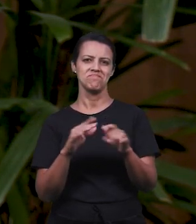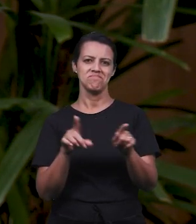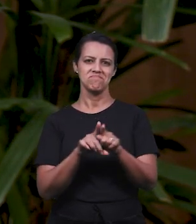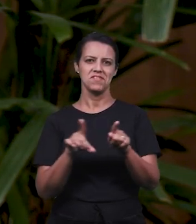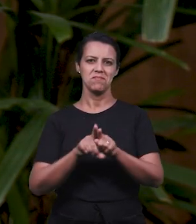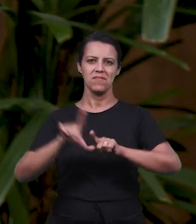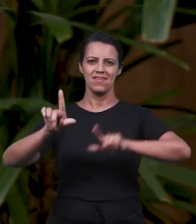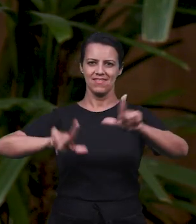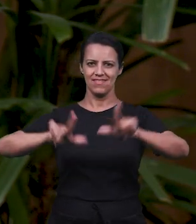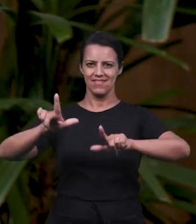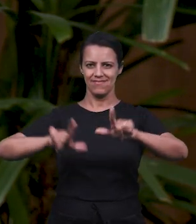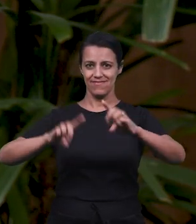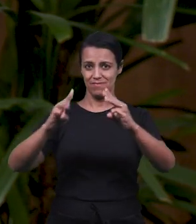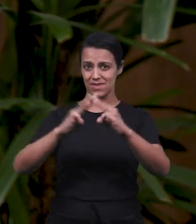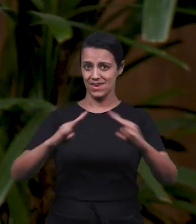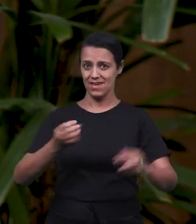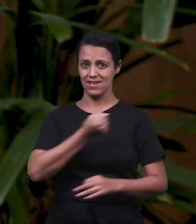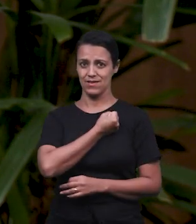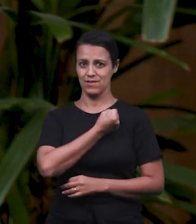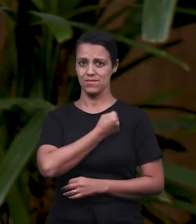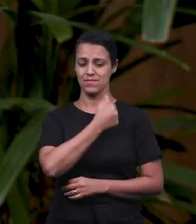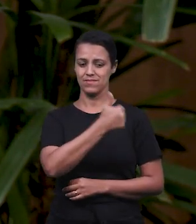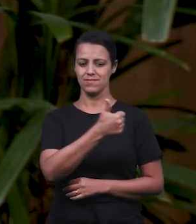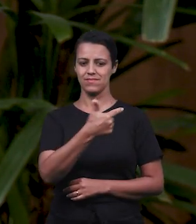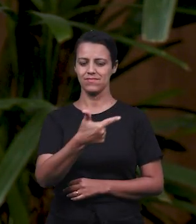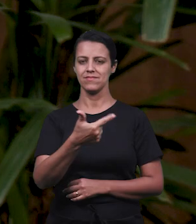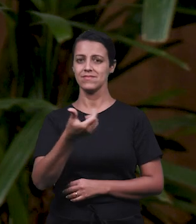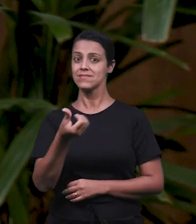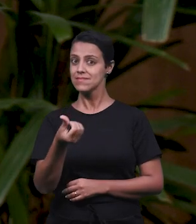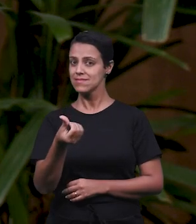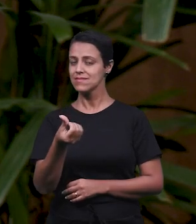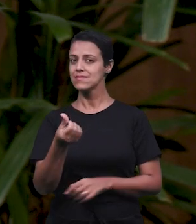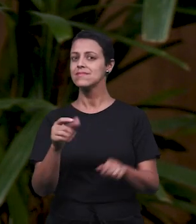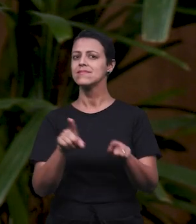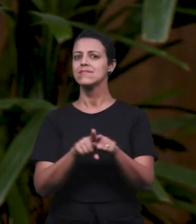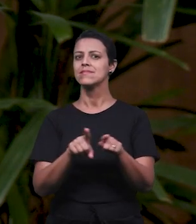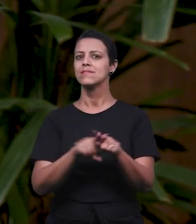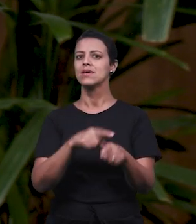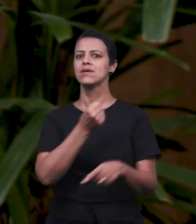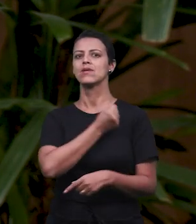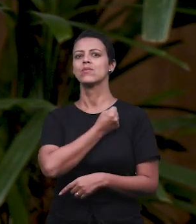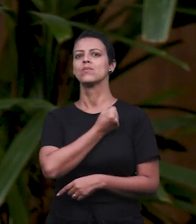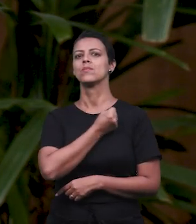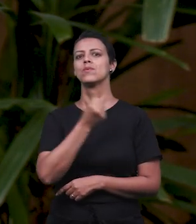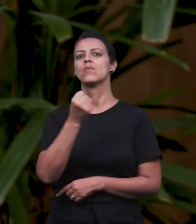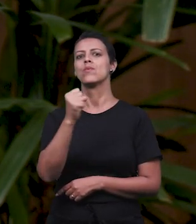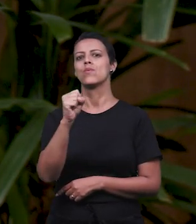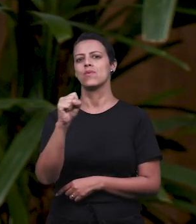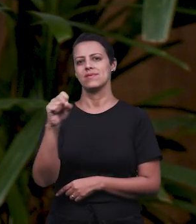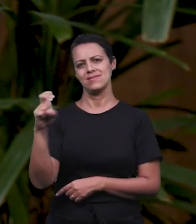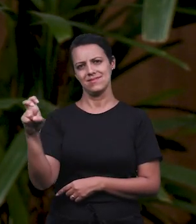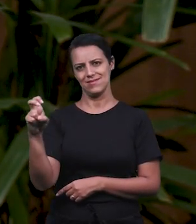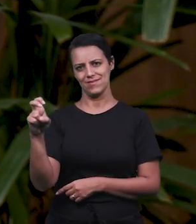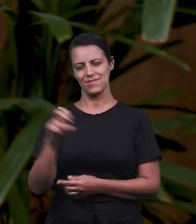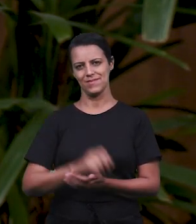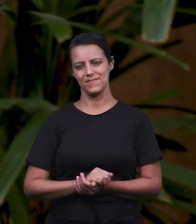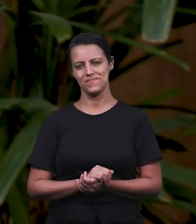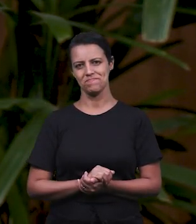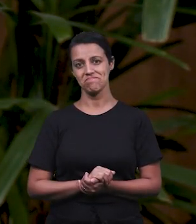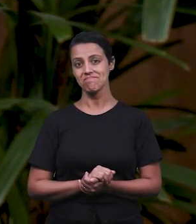TV Manaim, canal 126, da Embratel e canal 85 da Sky Livre.